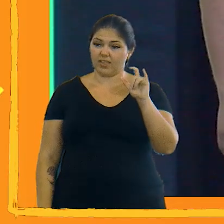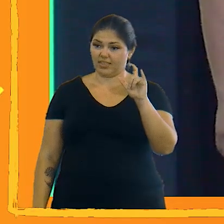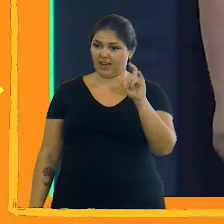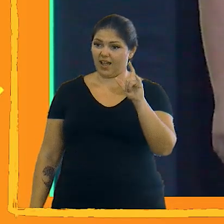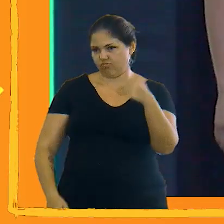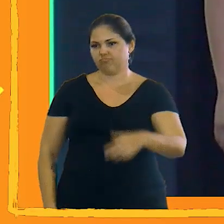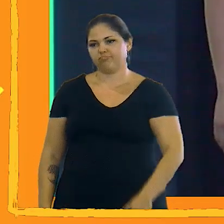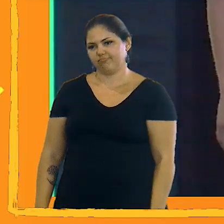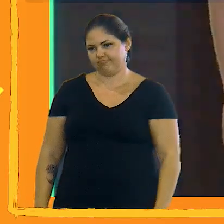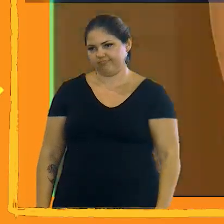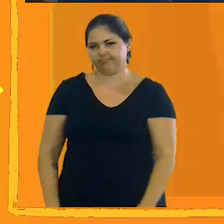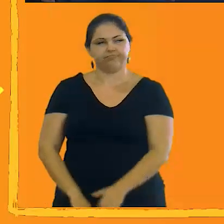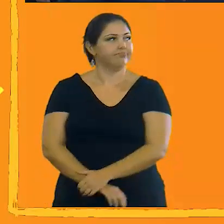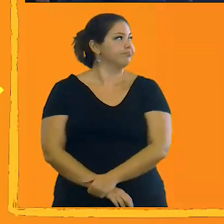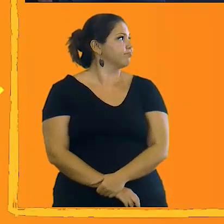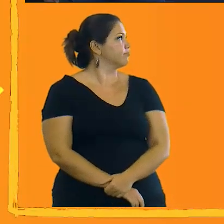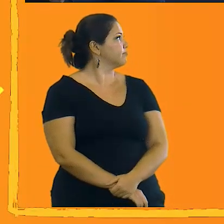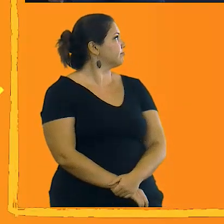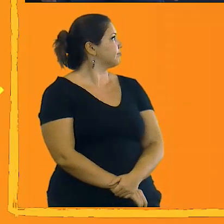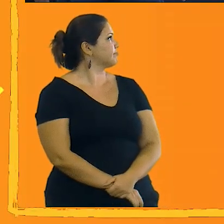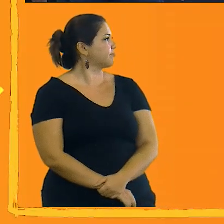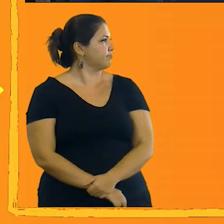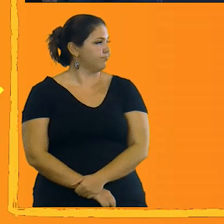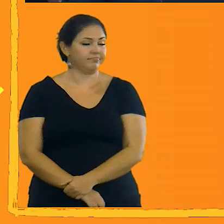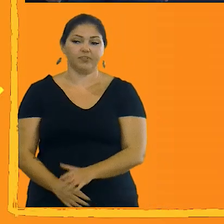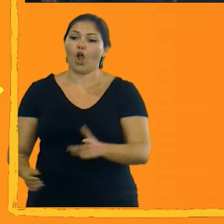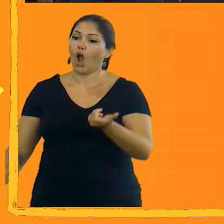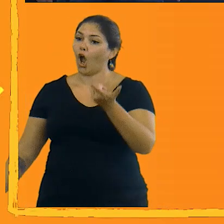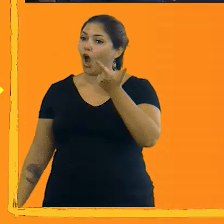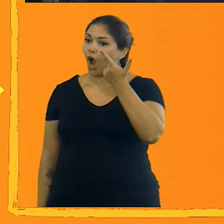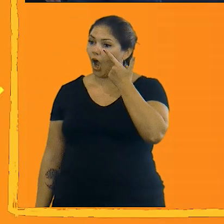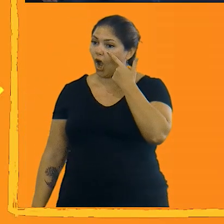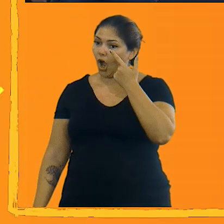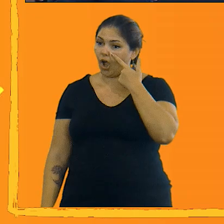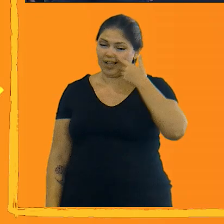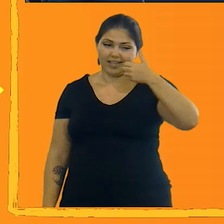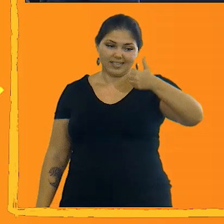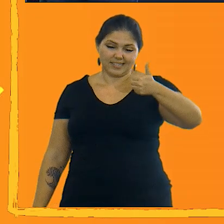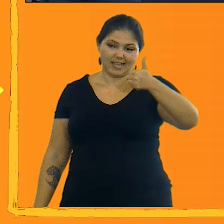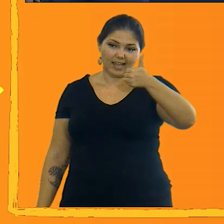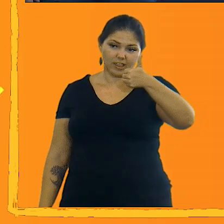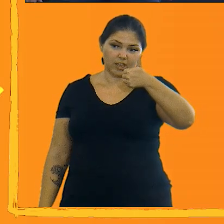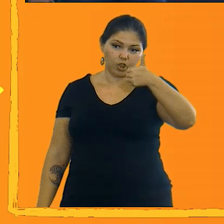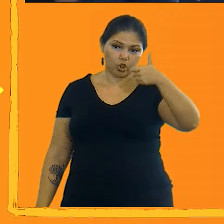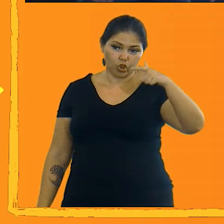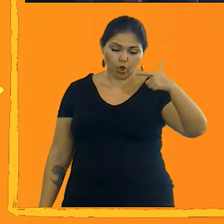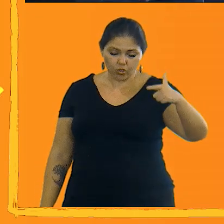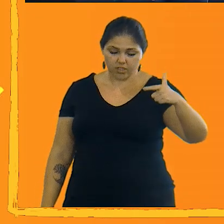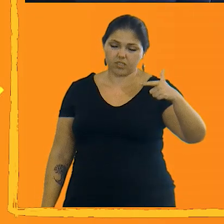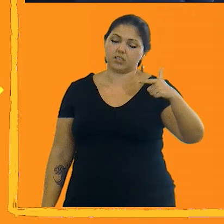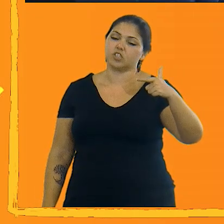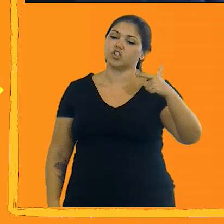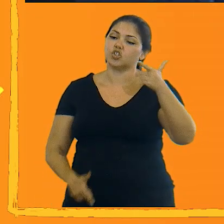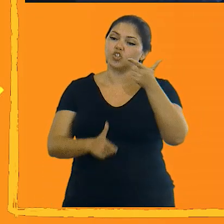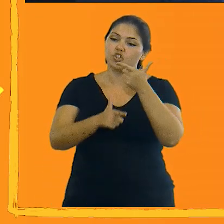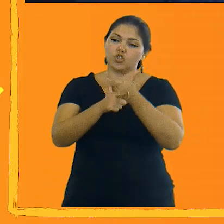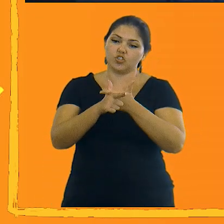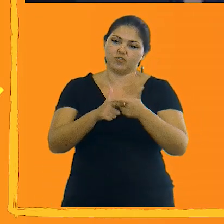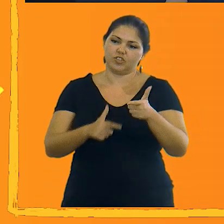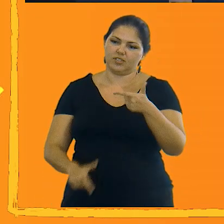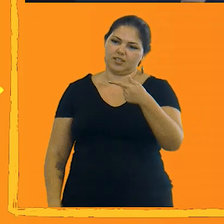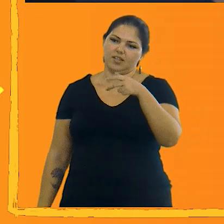tua vida também quando eu pego 112.500 dividido por 75 moradores eu tenho